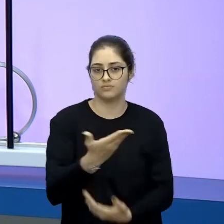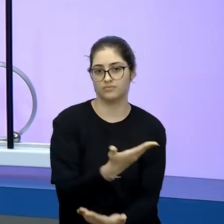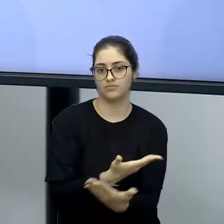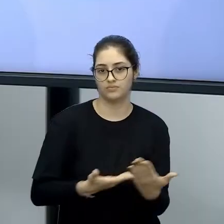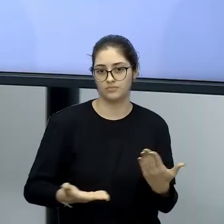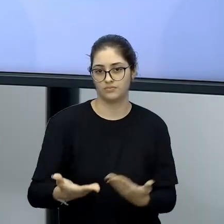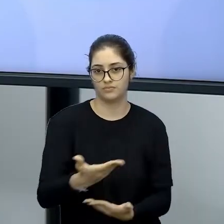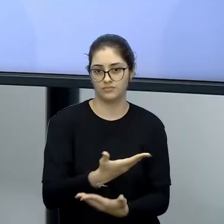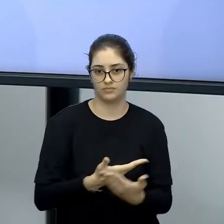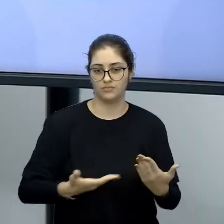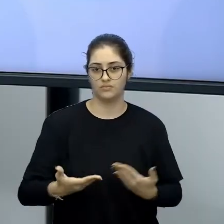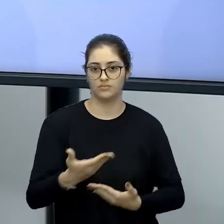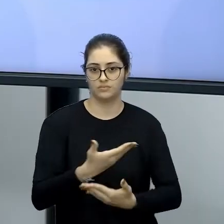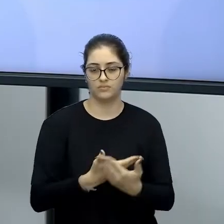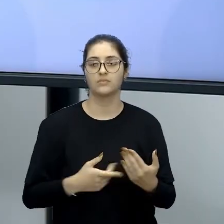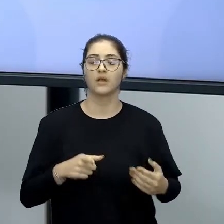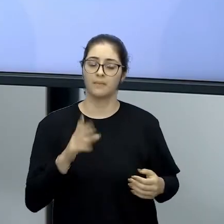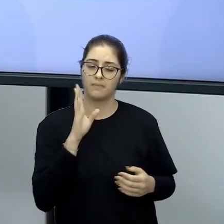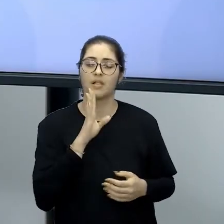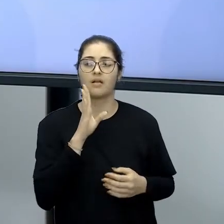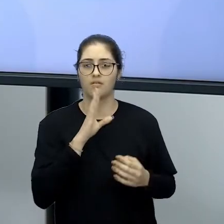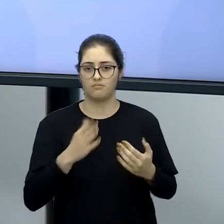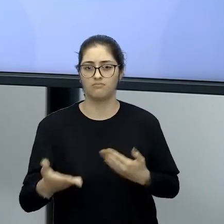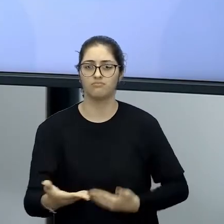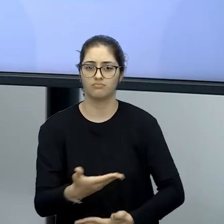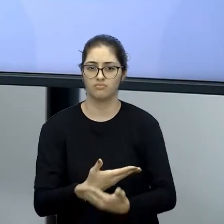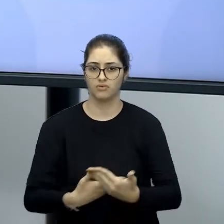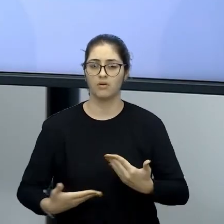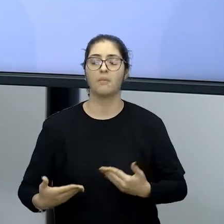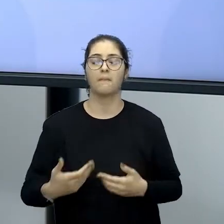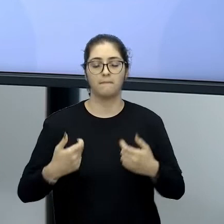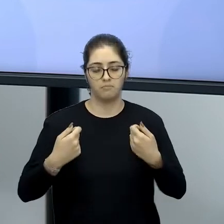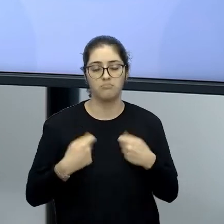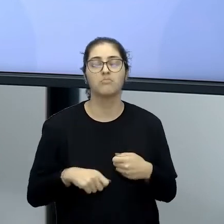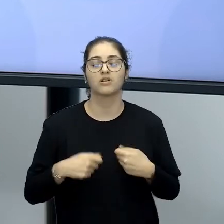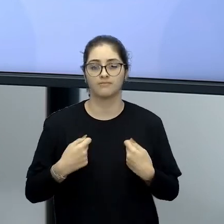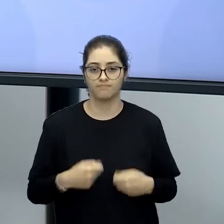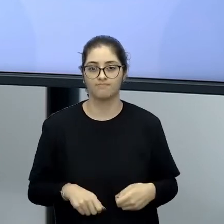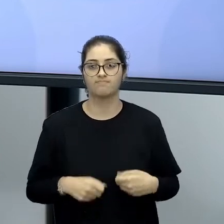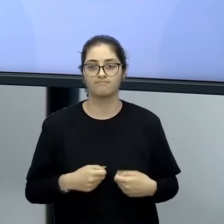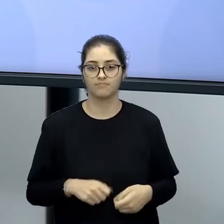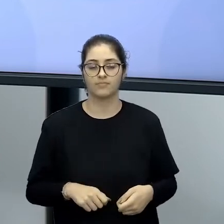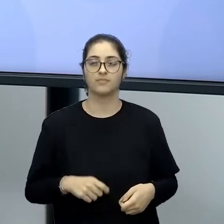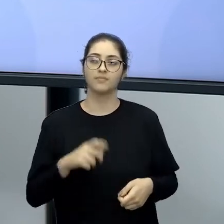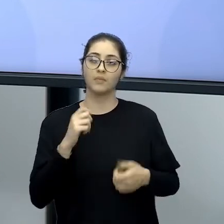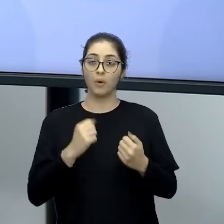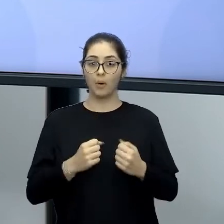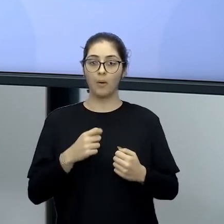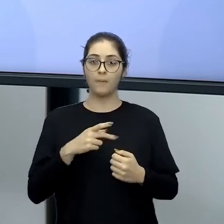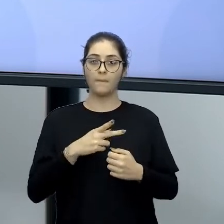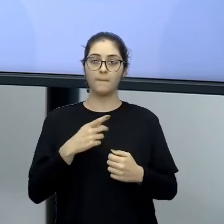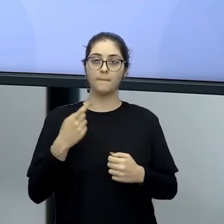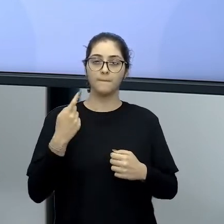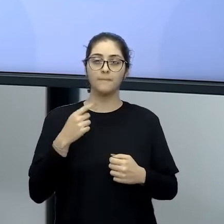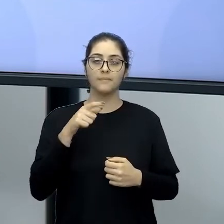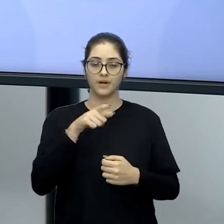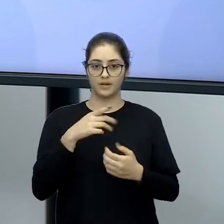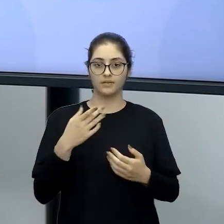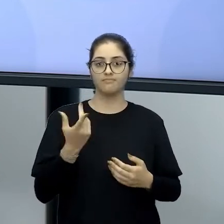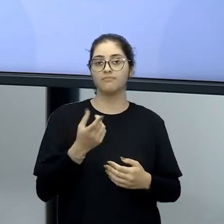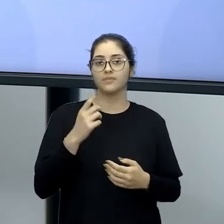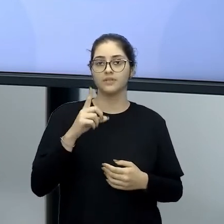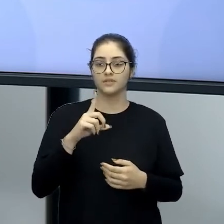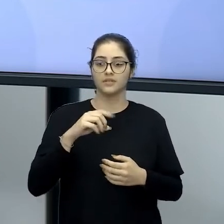uma permuta. É super bacana essa troca, eu acho essencial. E aí pode ter essa uma dica de um colega